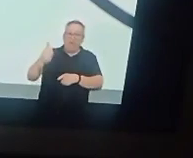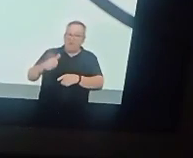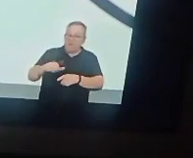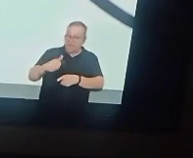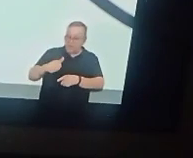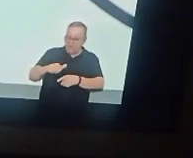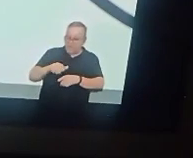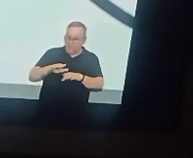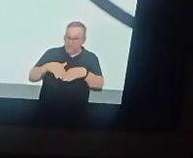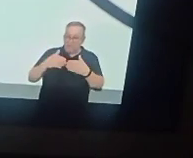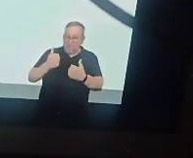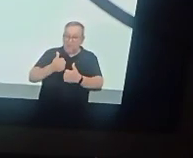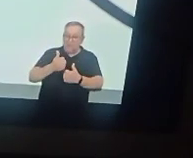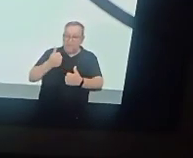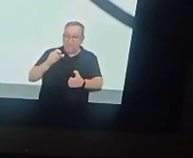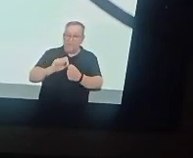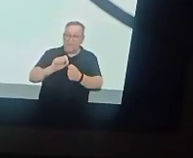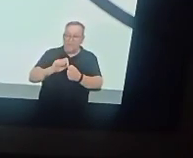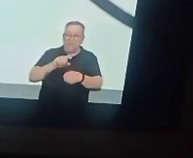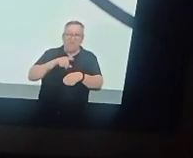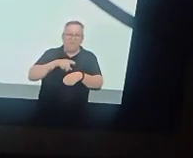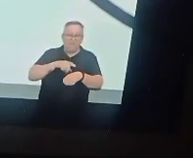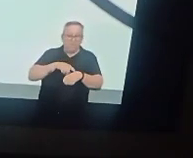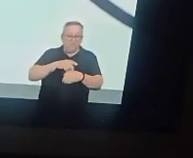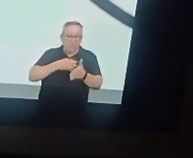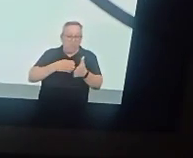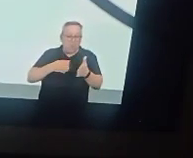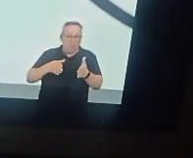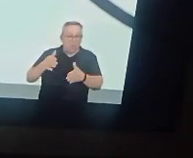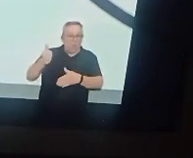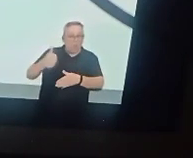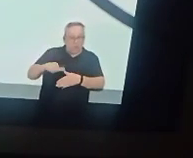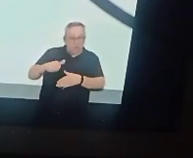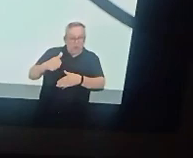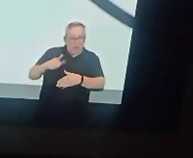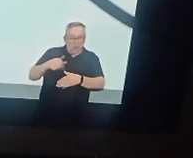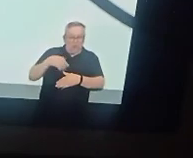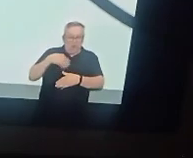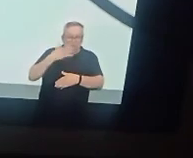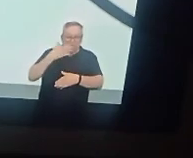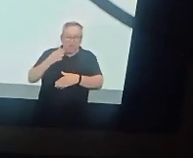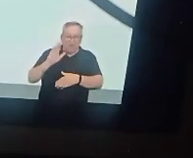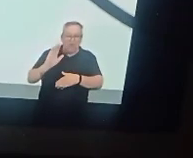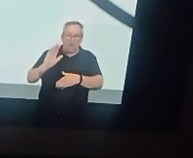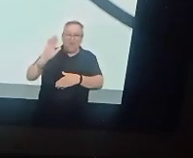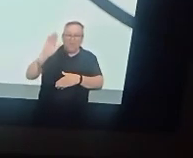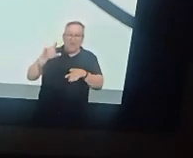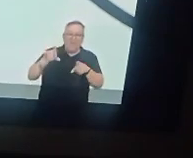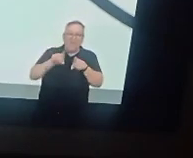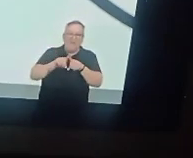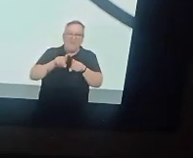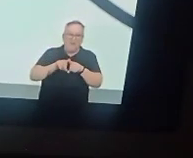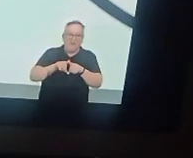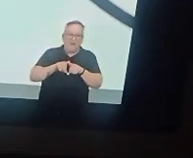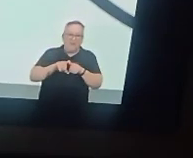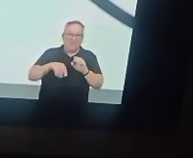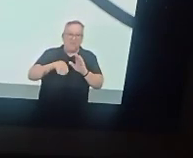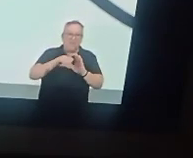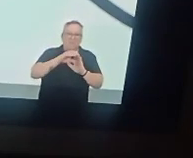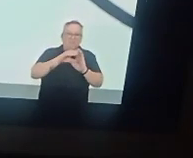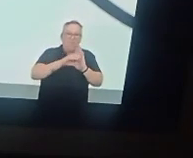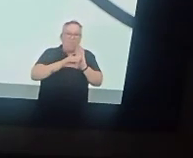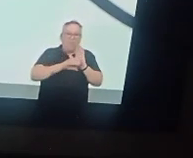análise, então as diretorias farão nesse período a análise da reconsideração dos candidatos e a